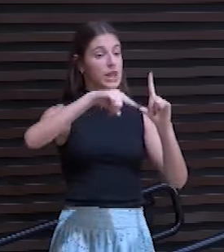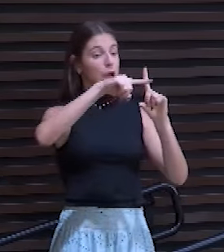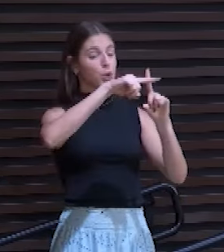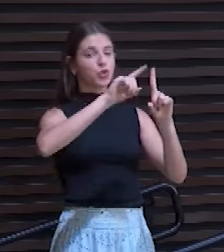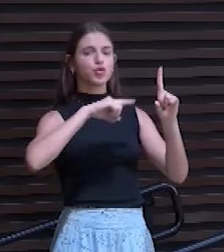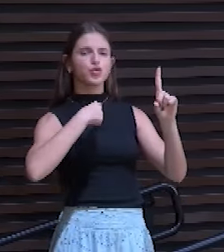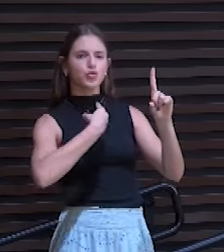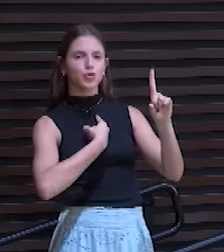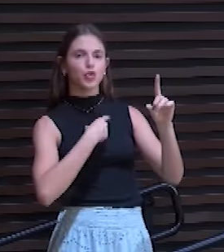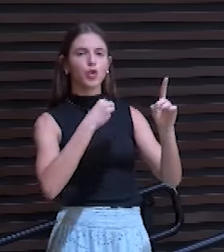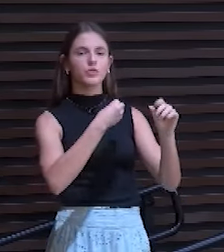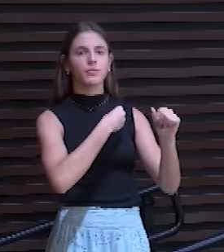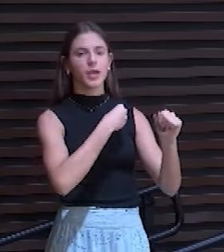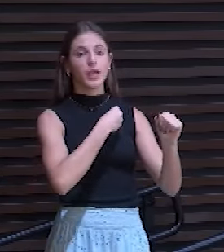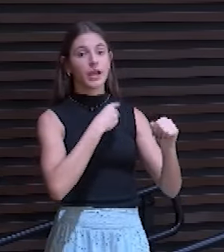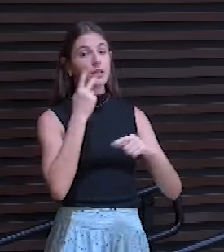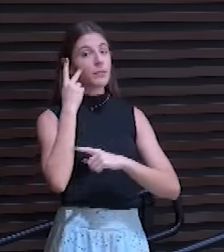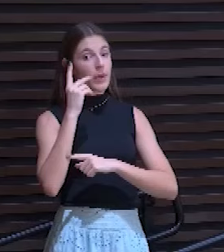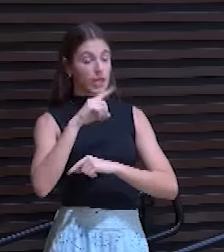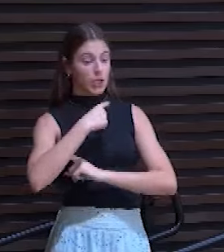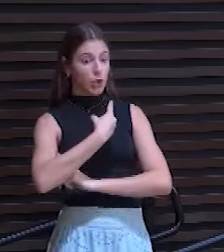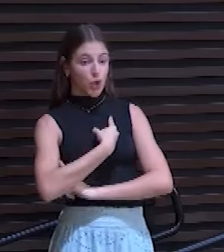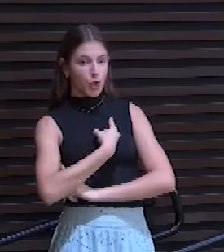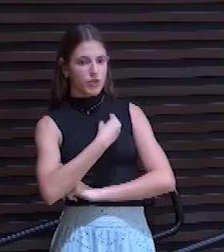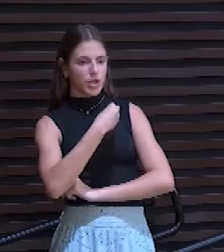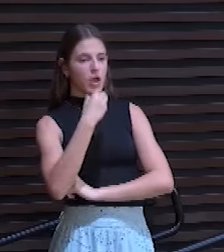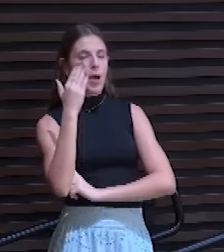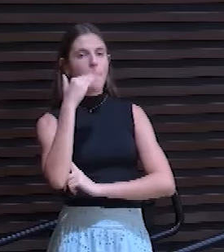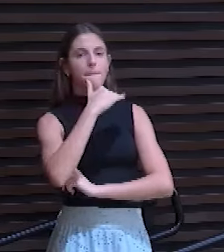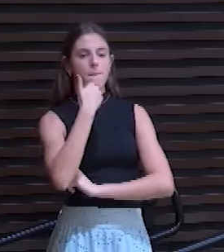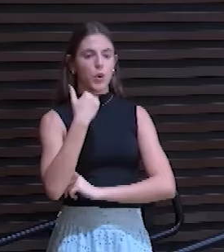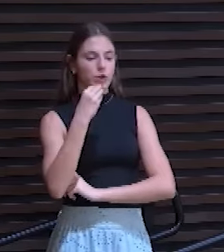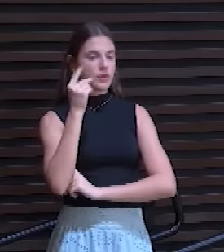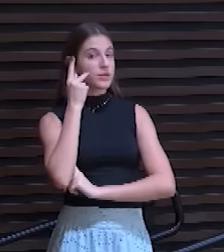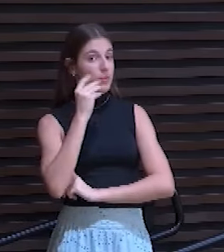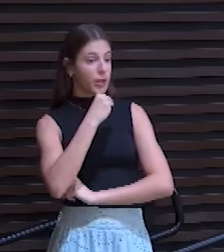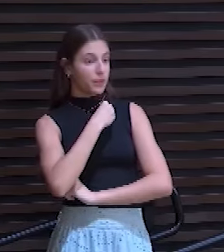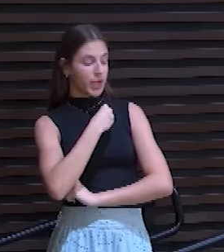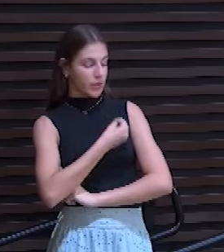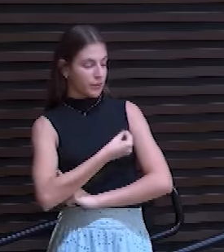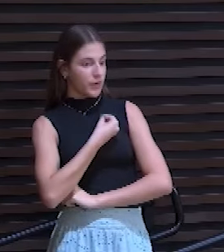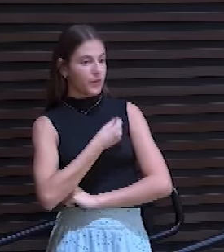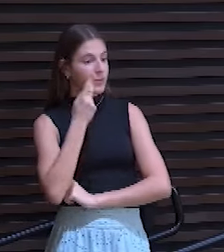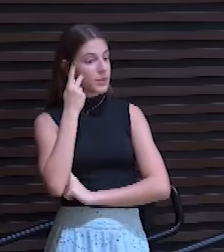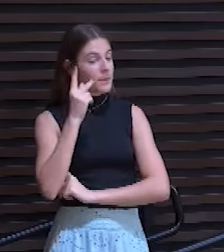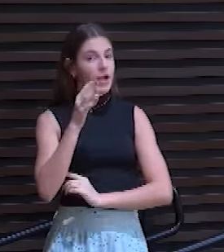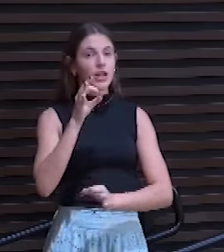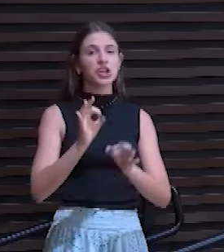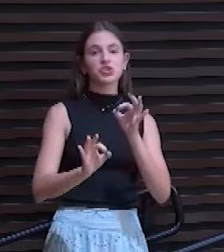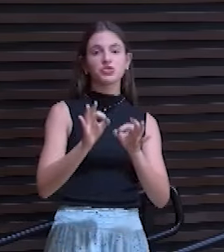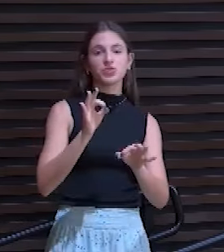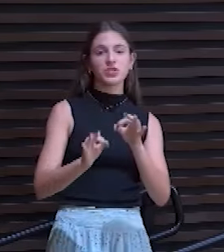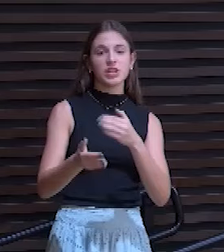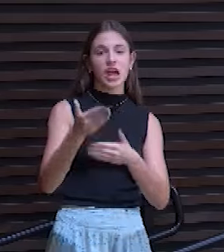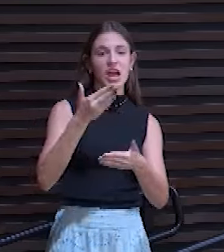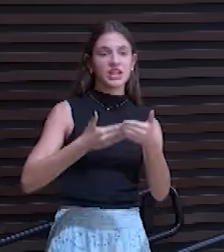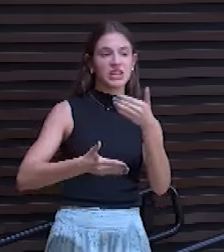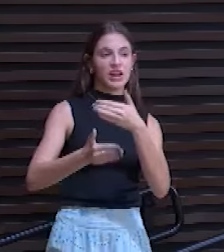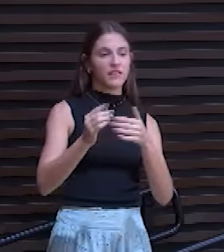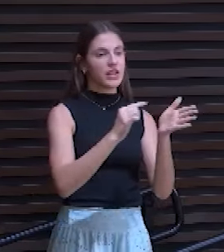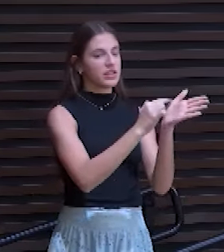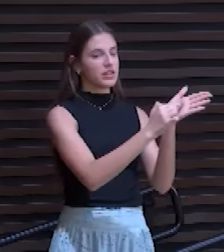pecados, para que nós, mortos para os pecados, vivamos para a justiça. Pelas suas chagas